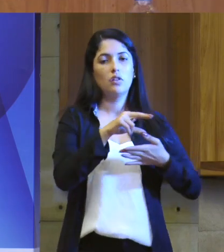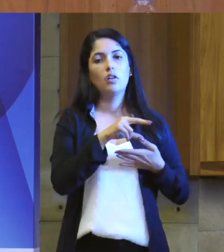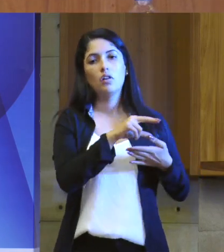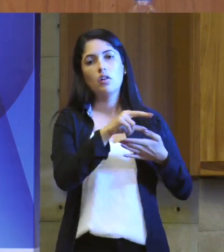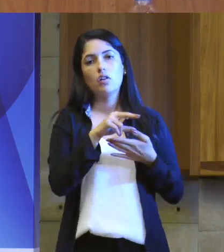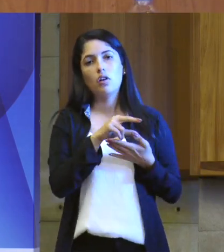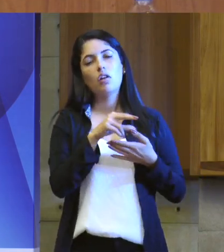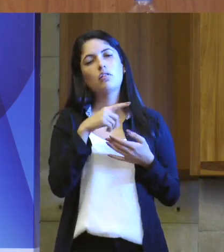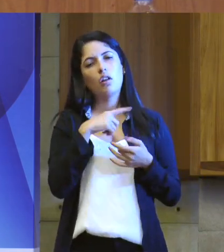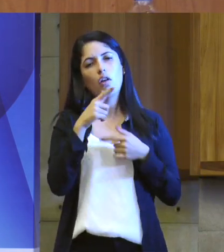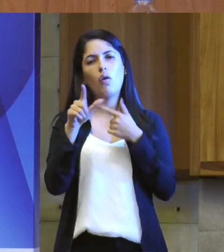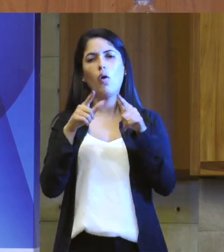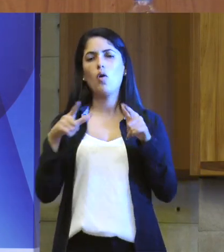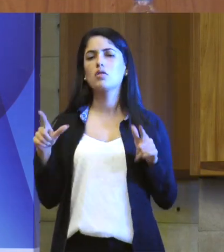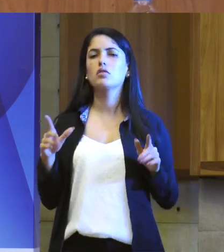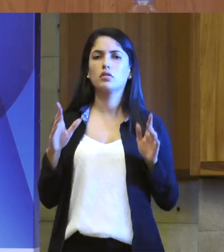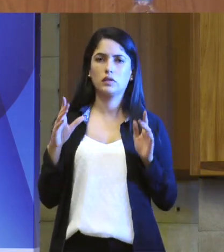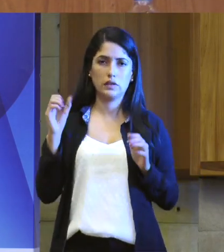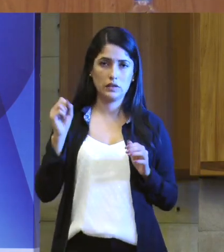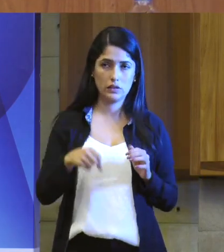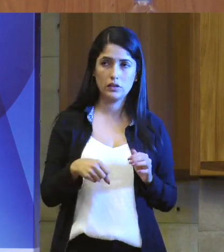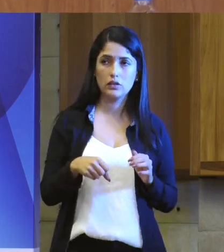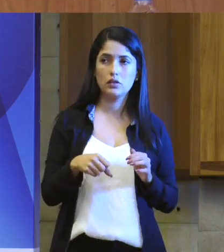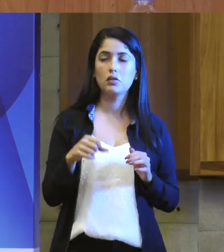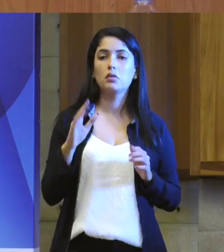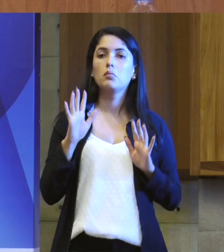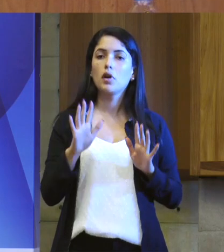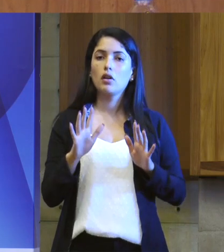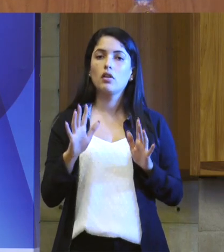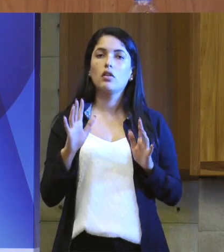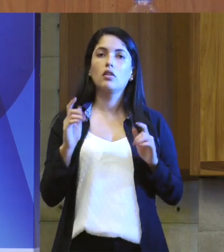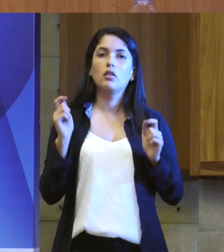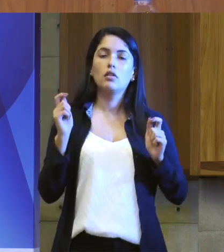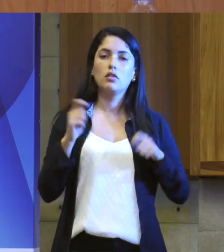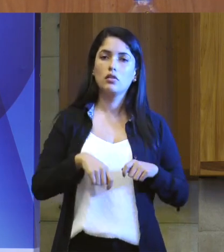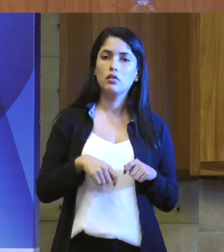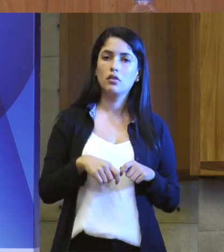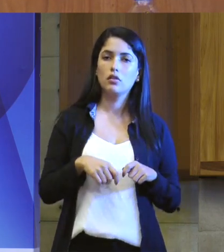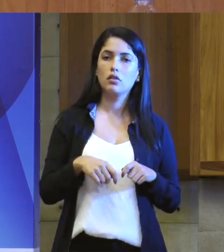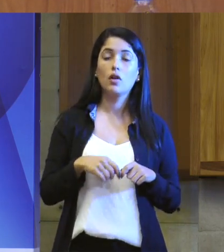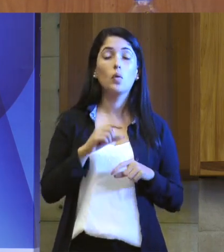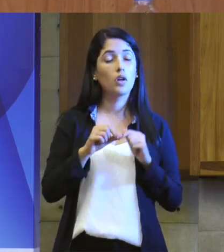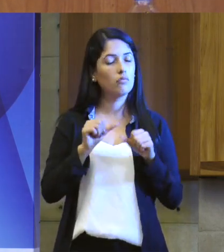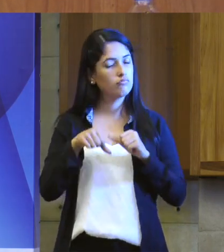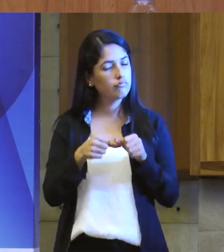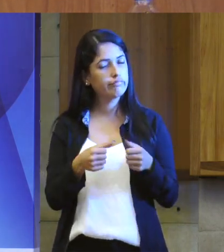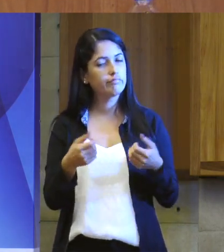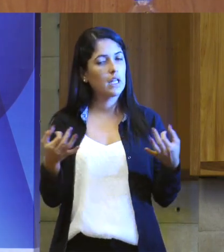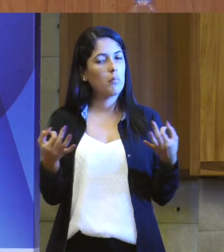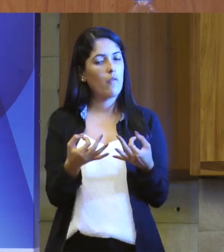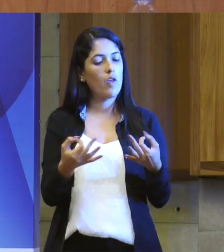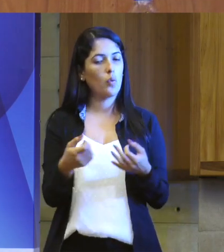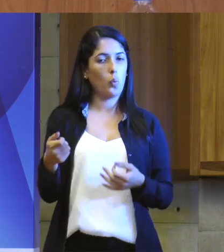a outras exceções há uma série de coisas que poderiam ser tornar a união aduaneira é a mais perfeita do que ela então tenha